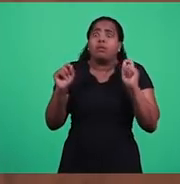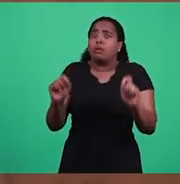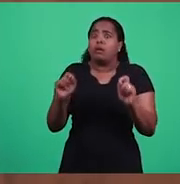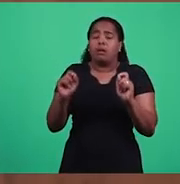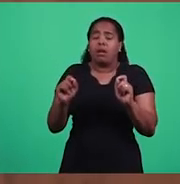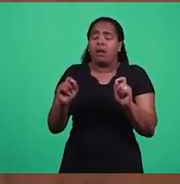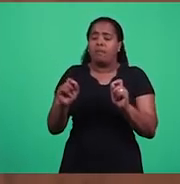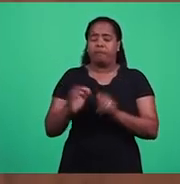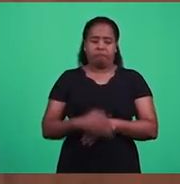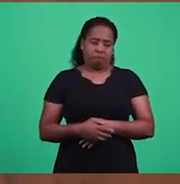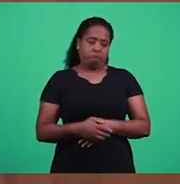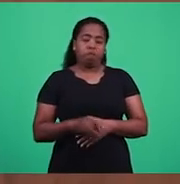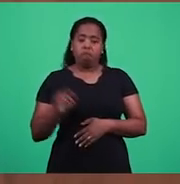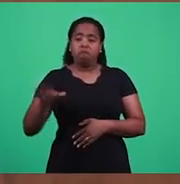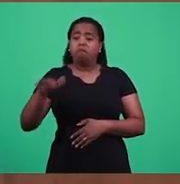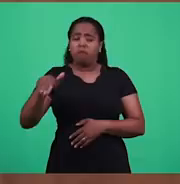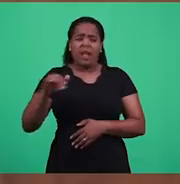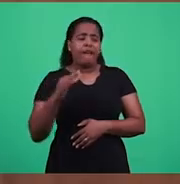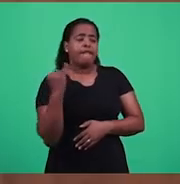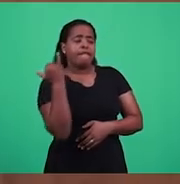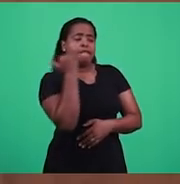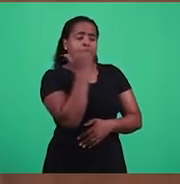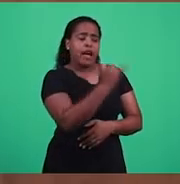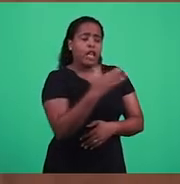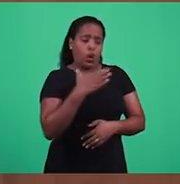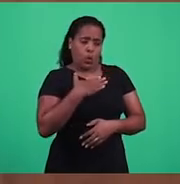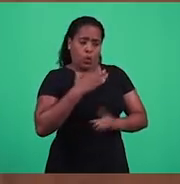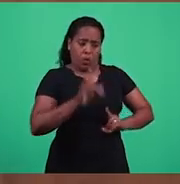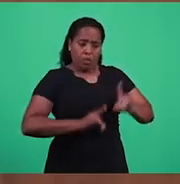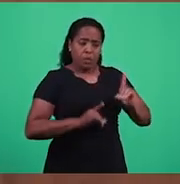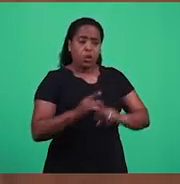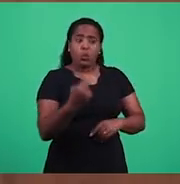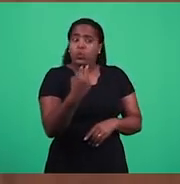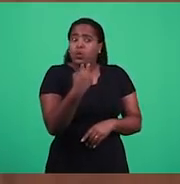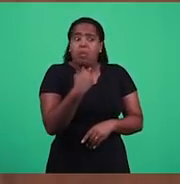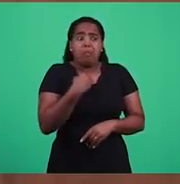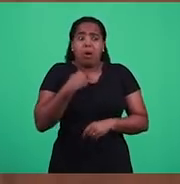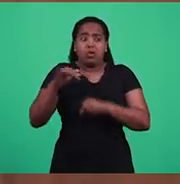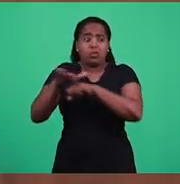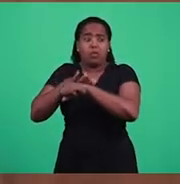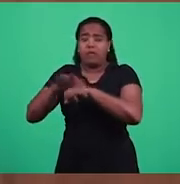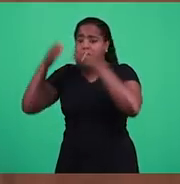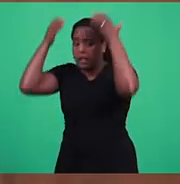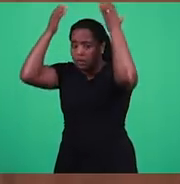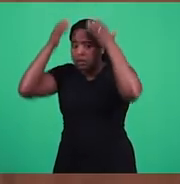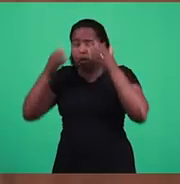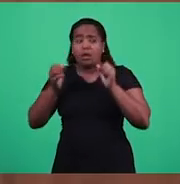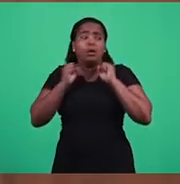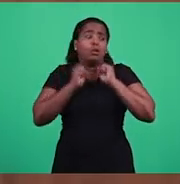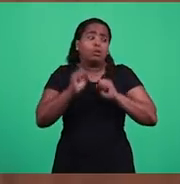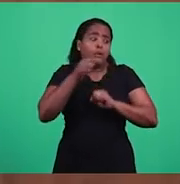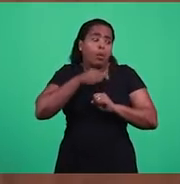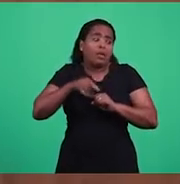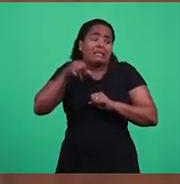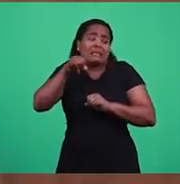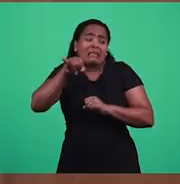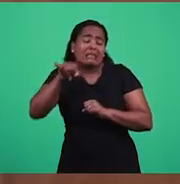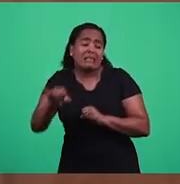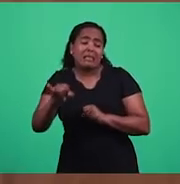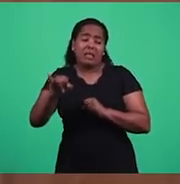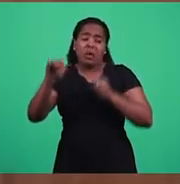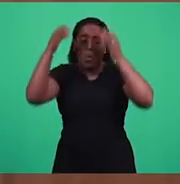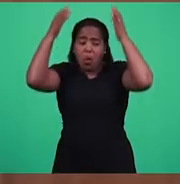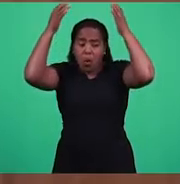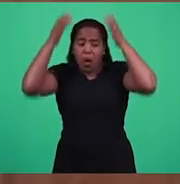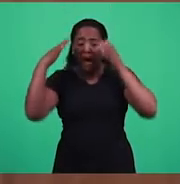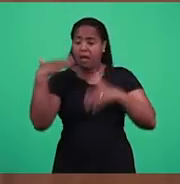com Mardoqueu, com meu primo, que eu não posso ir lá conversar com o rei. Eu só posso ir lá se o rei me chamar. Aí